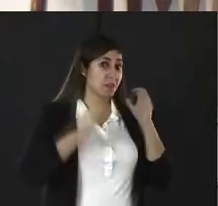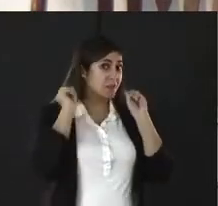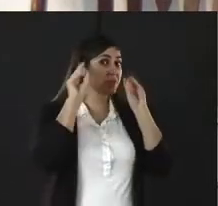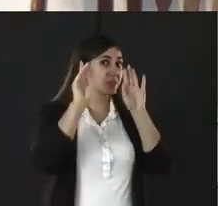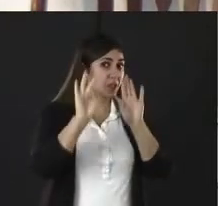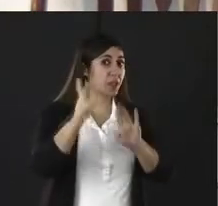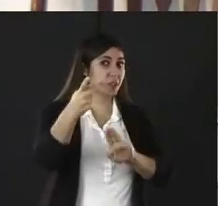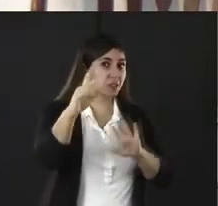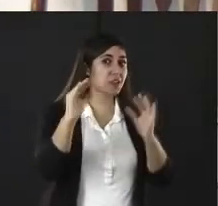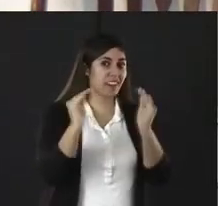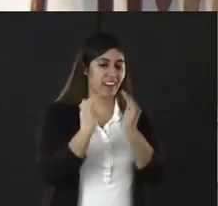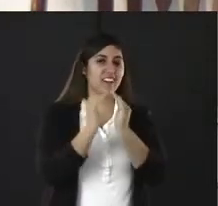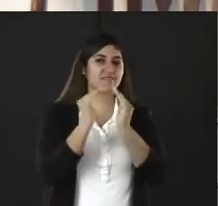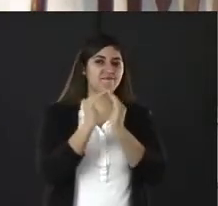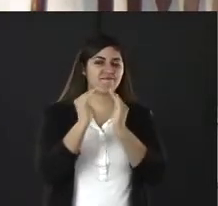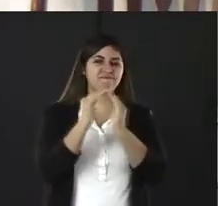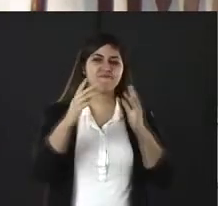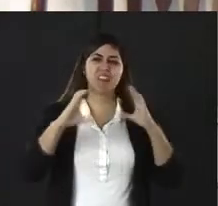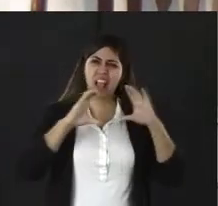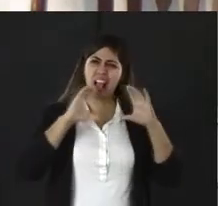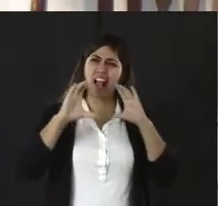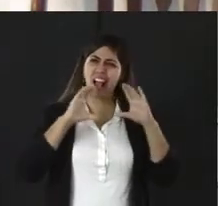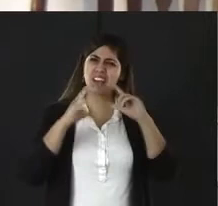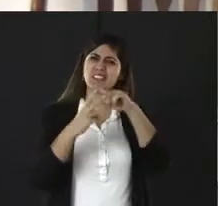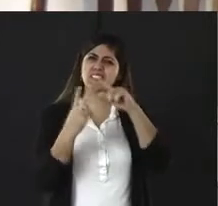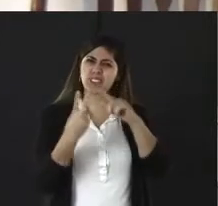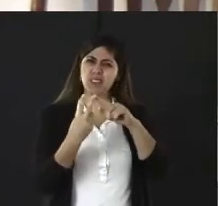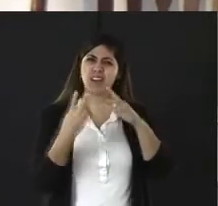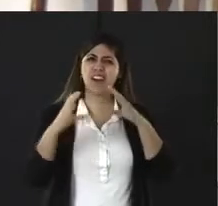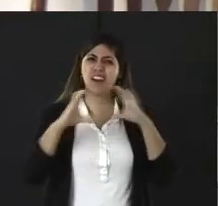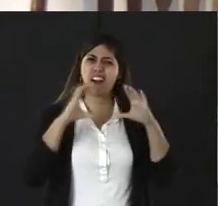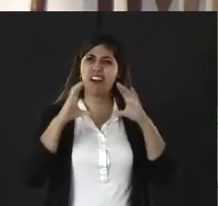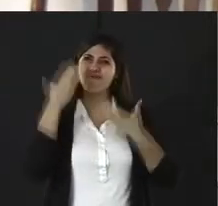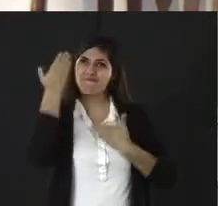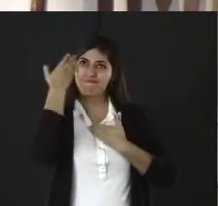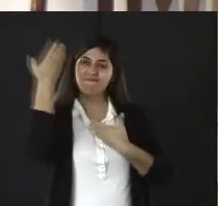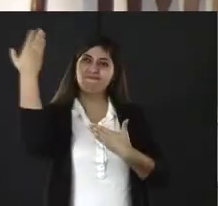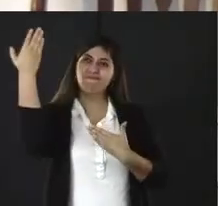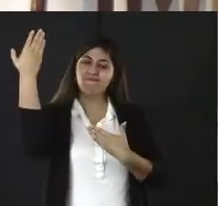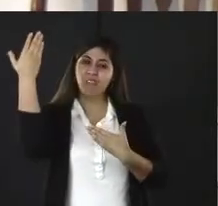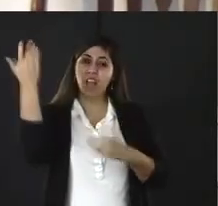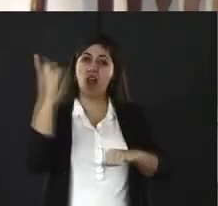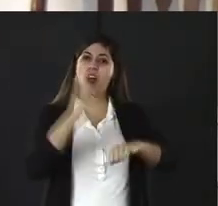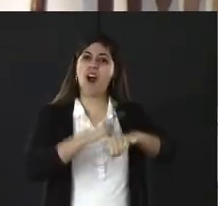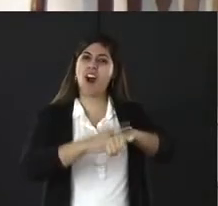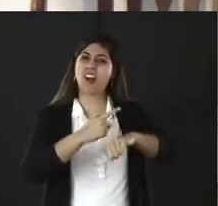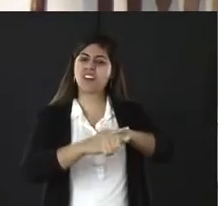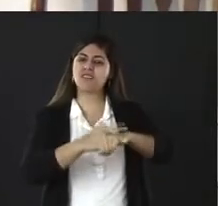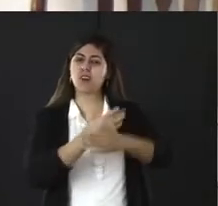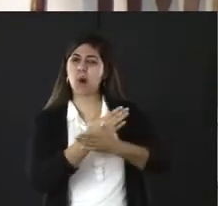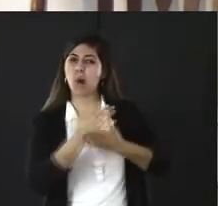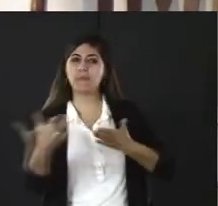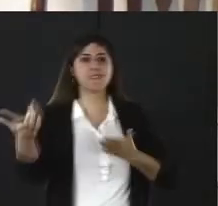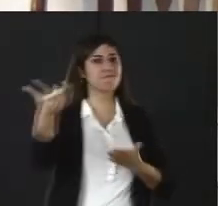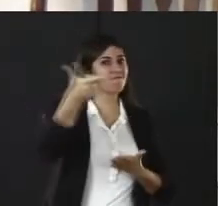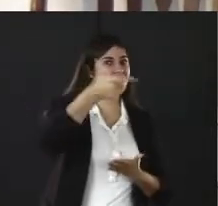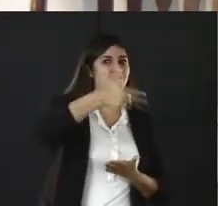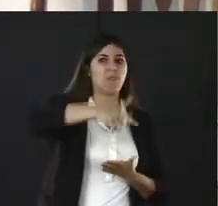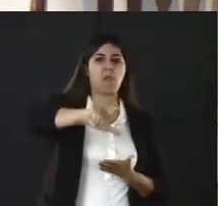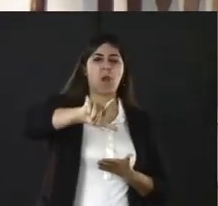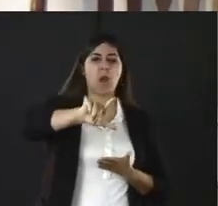as duas canções graça bom e é hora de começar é hora de olhar para frente